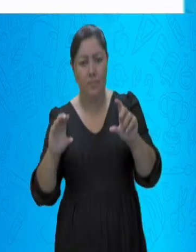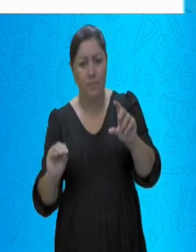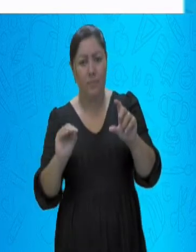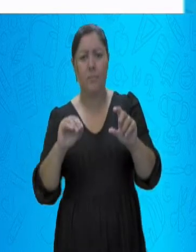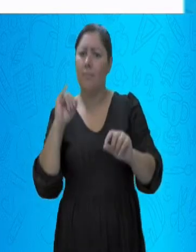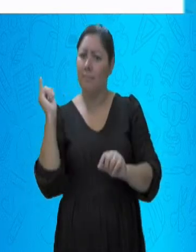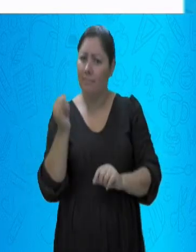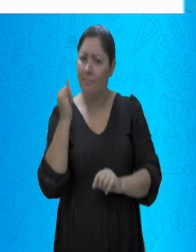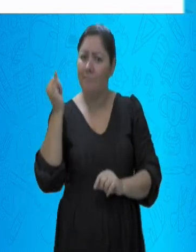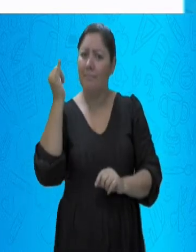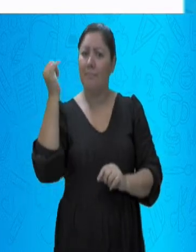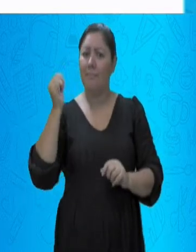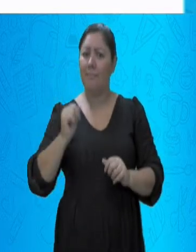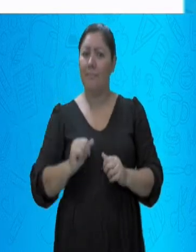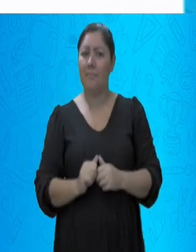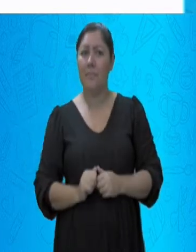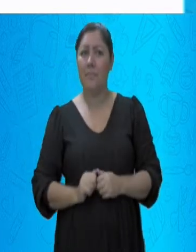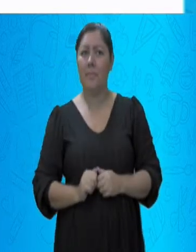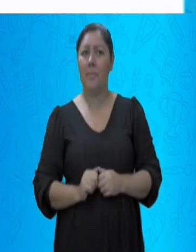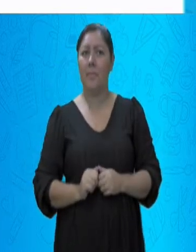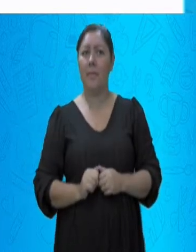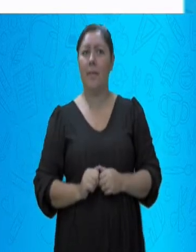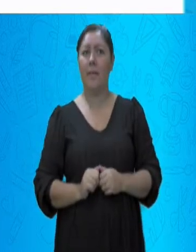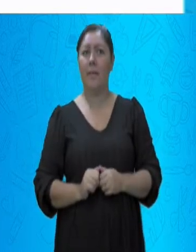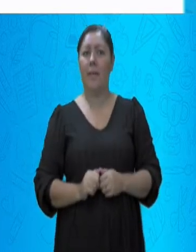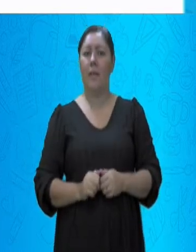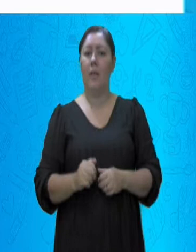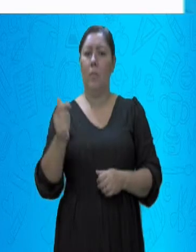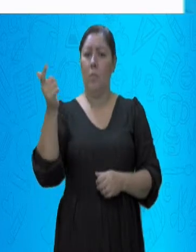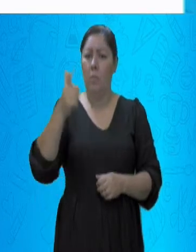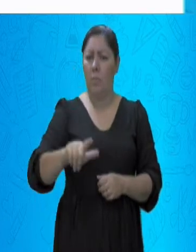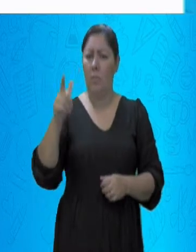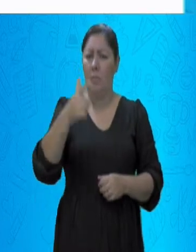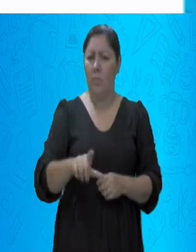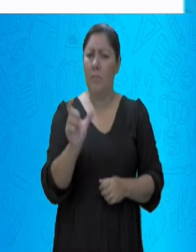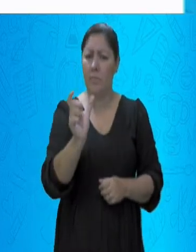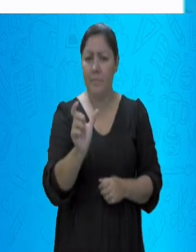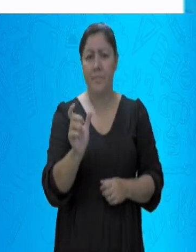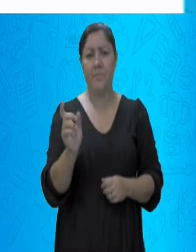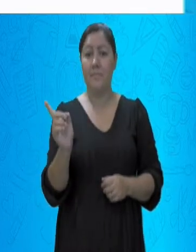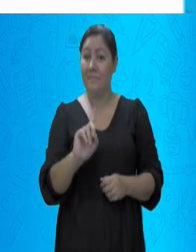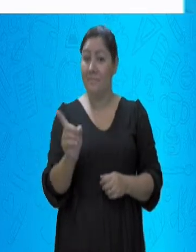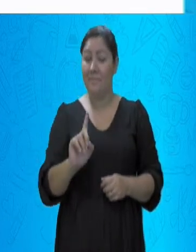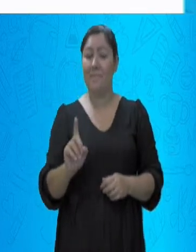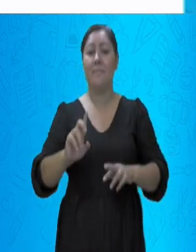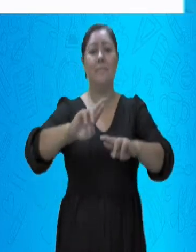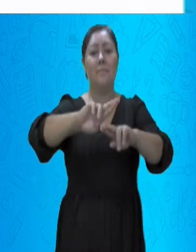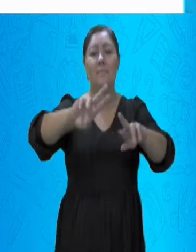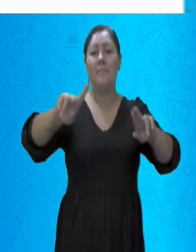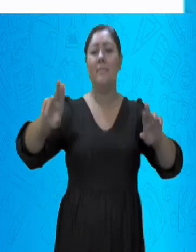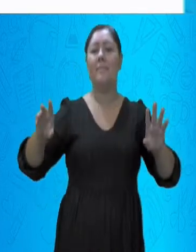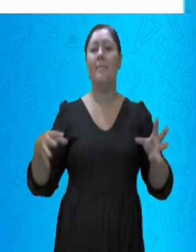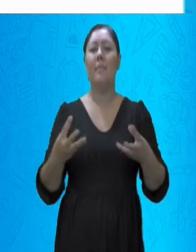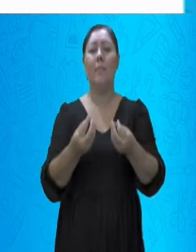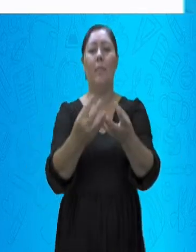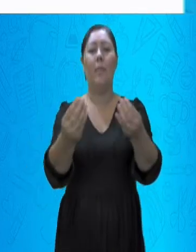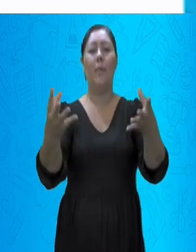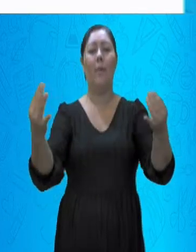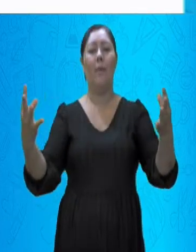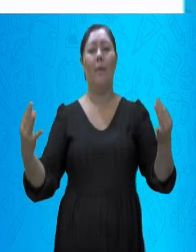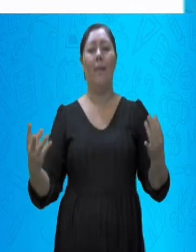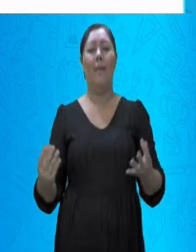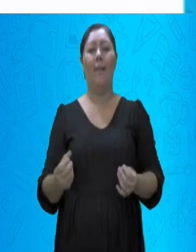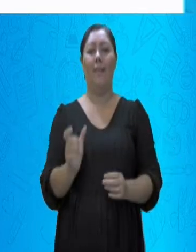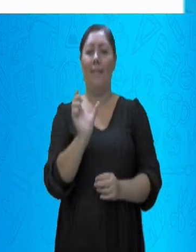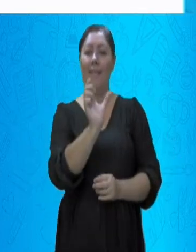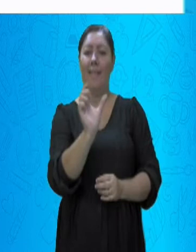repertório a fim de evitar a repetição de palavras quando precisamos redigir um texto. Então, se você está lá